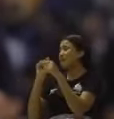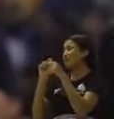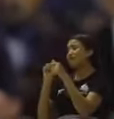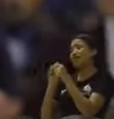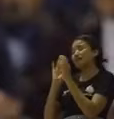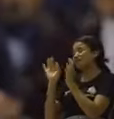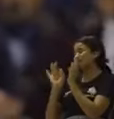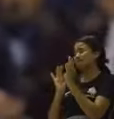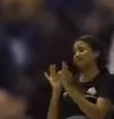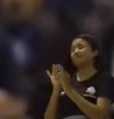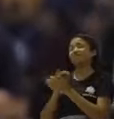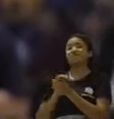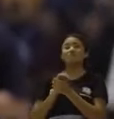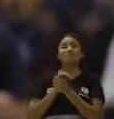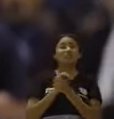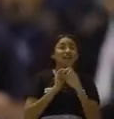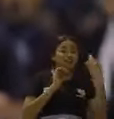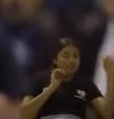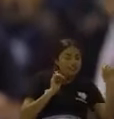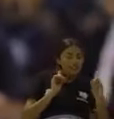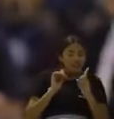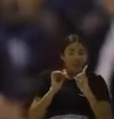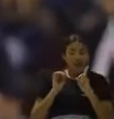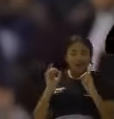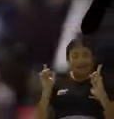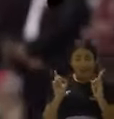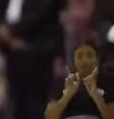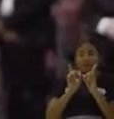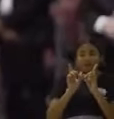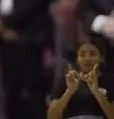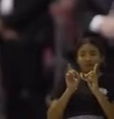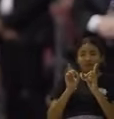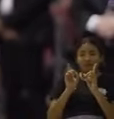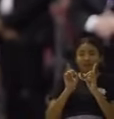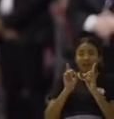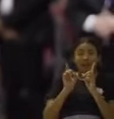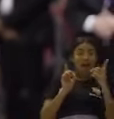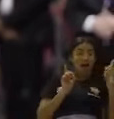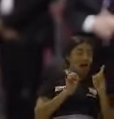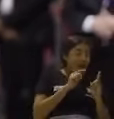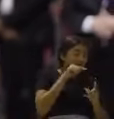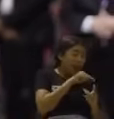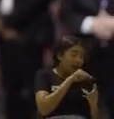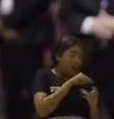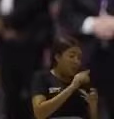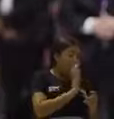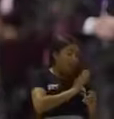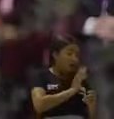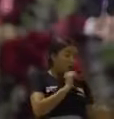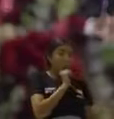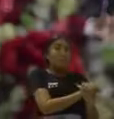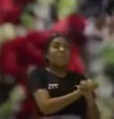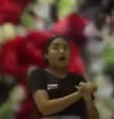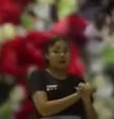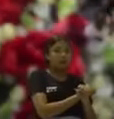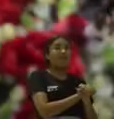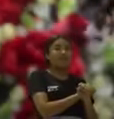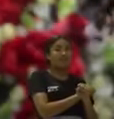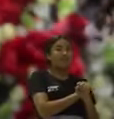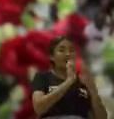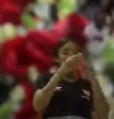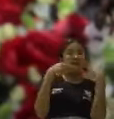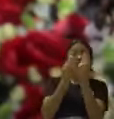diz, amor, o coração dele acabou de parar de bater. Eu reúno a